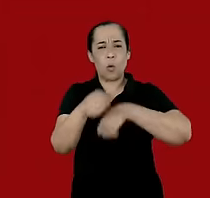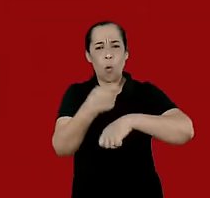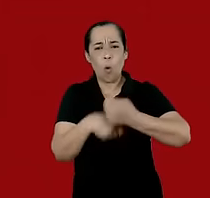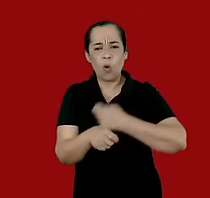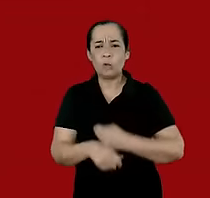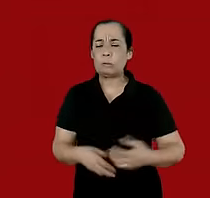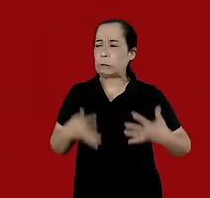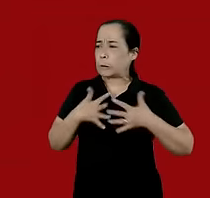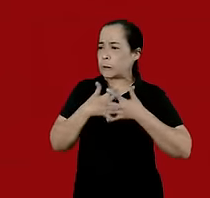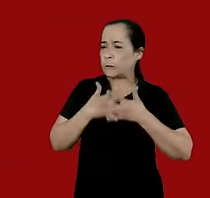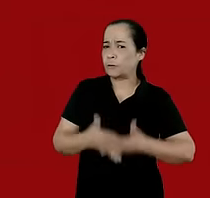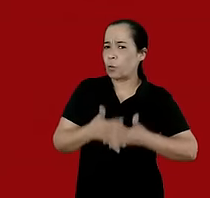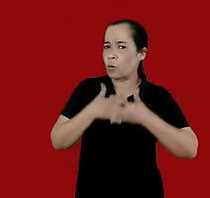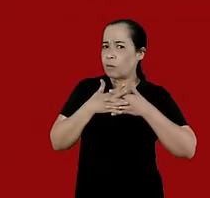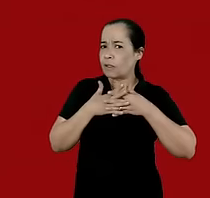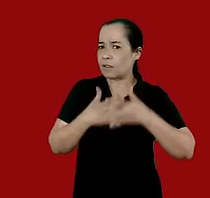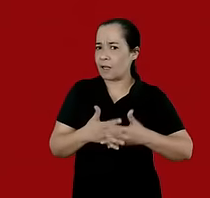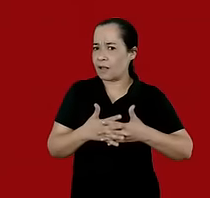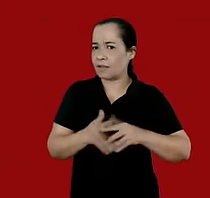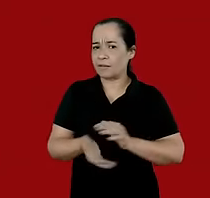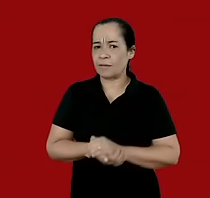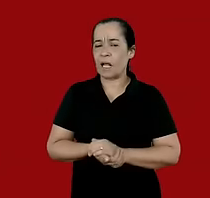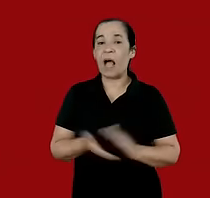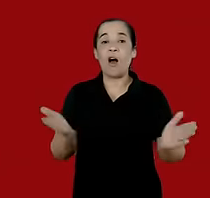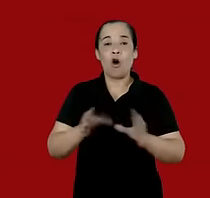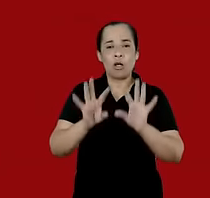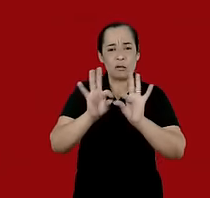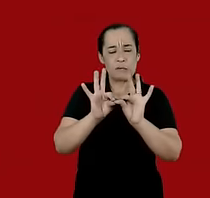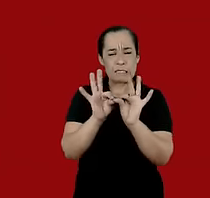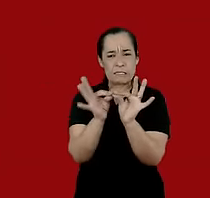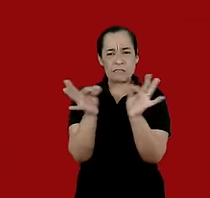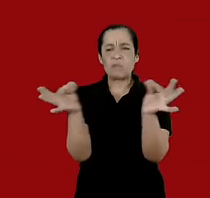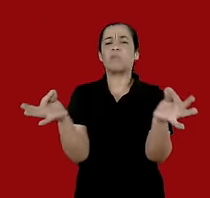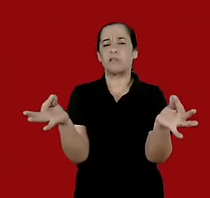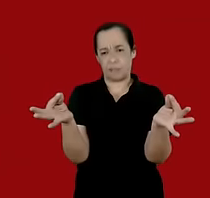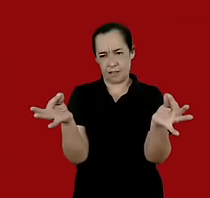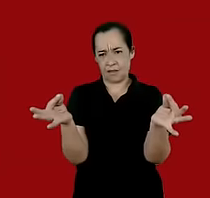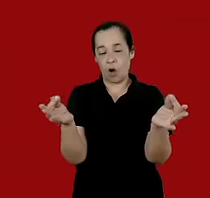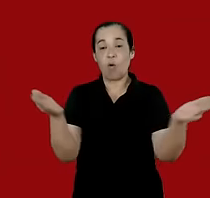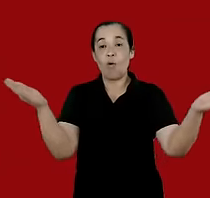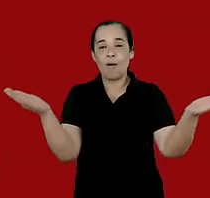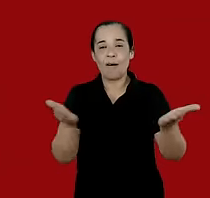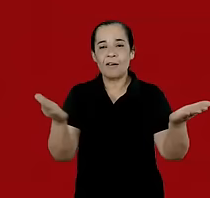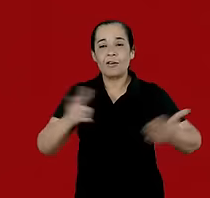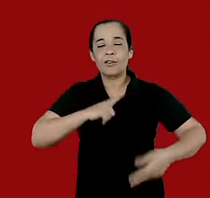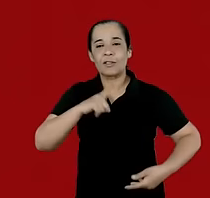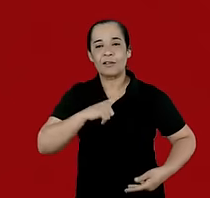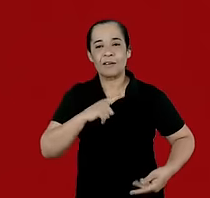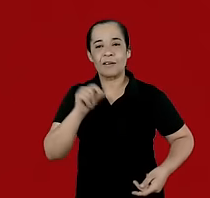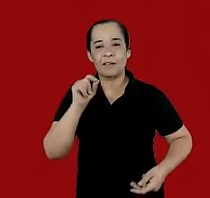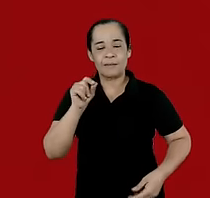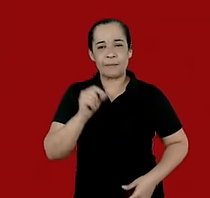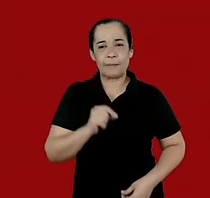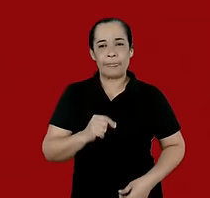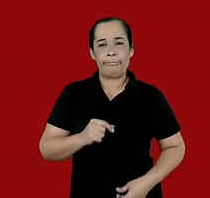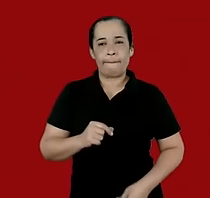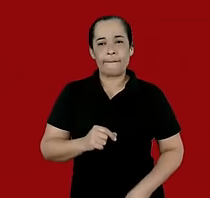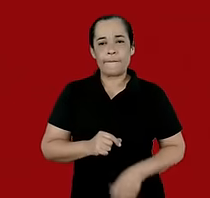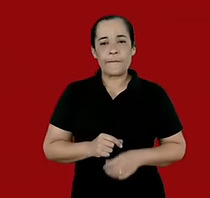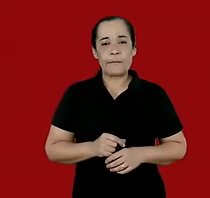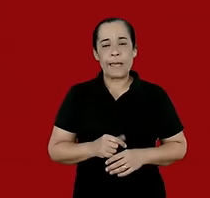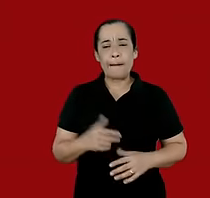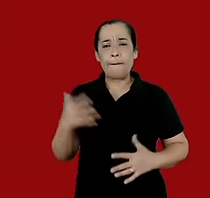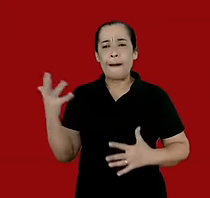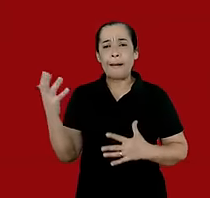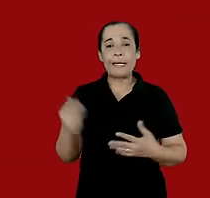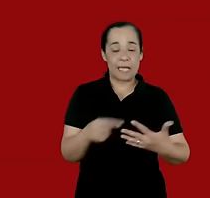diverso a gente vai fazer uma aqui uma simplificação para fazer um ponto né Hoje existe lá o que o pessoal chama das magníficas as sete